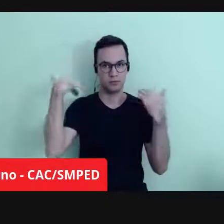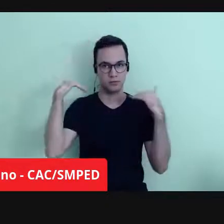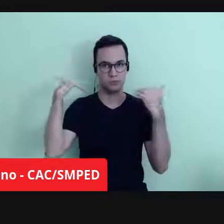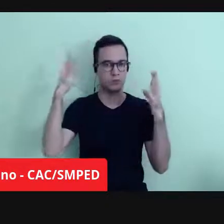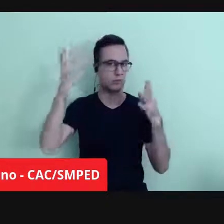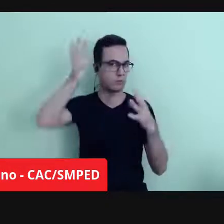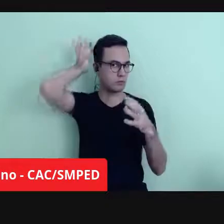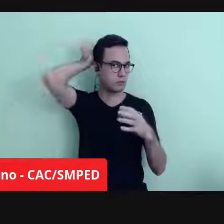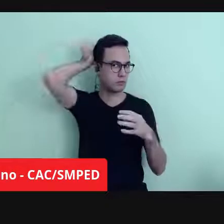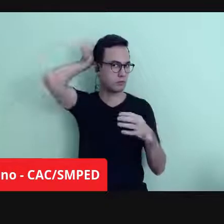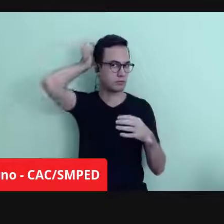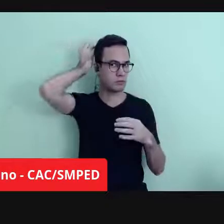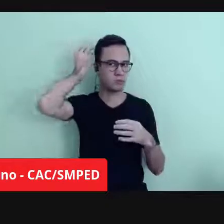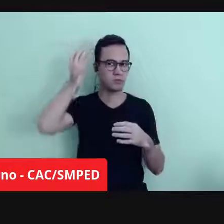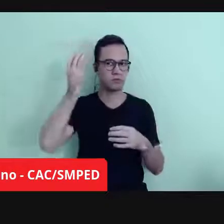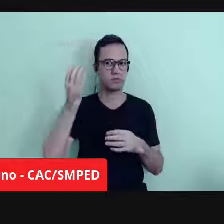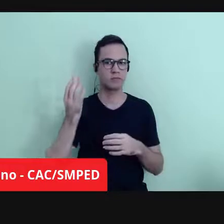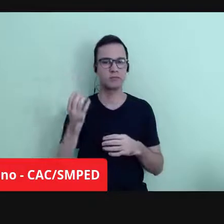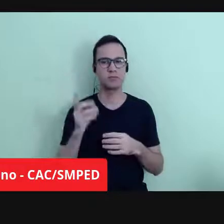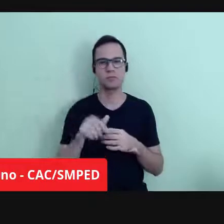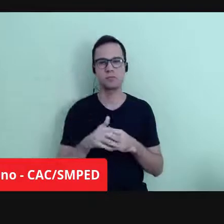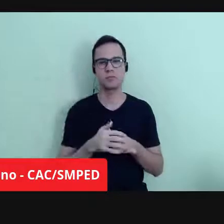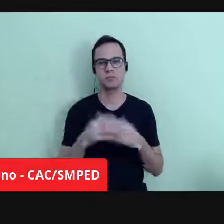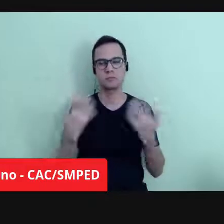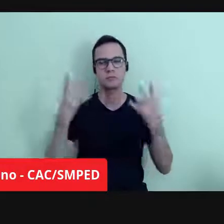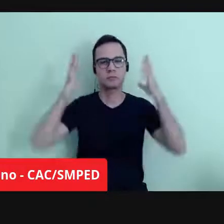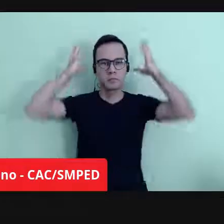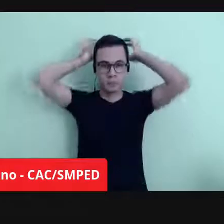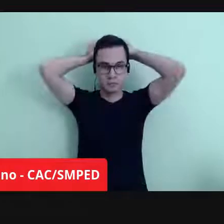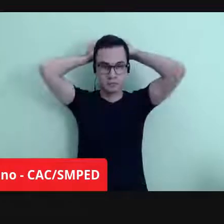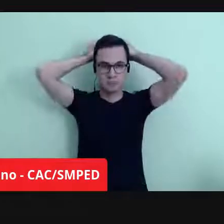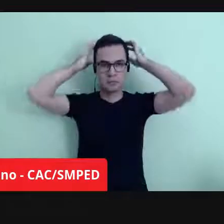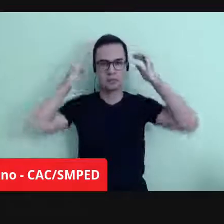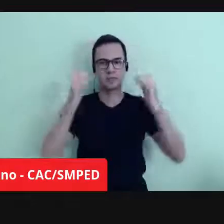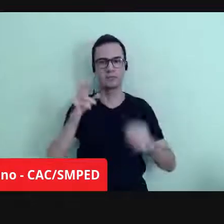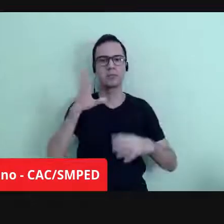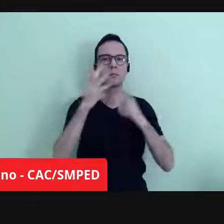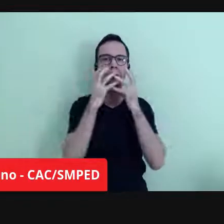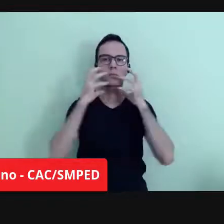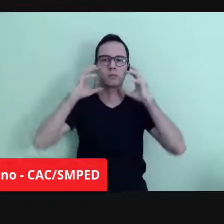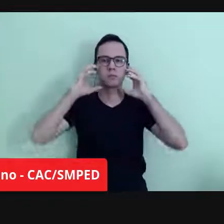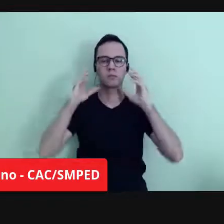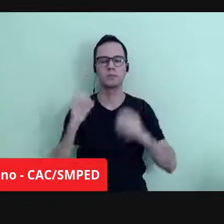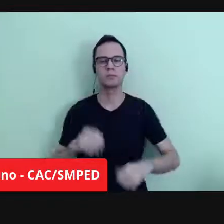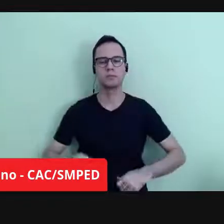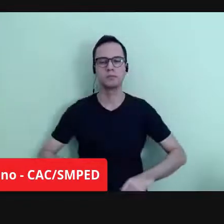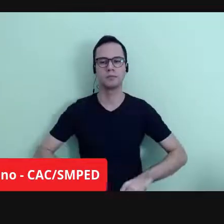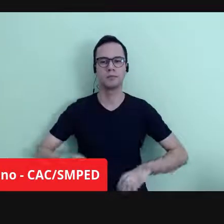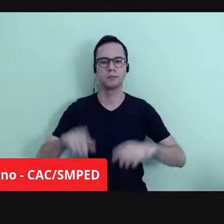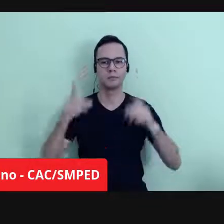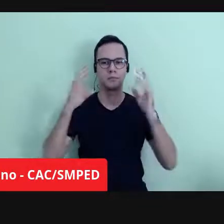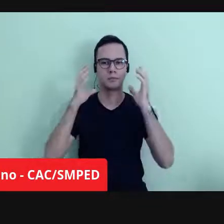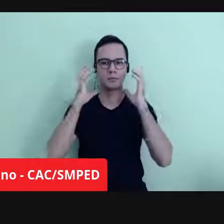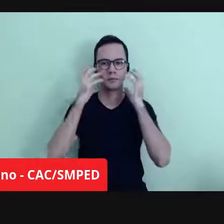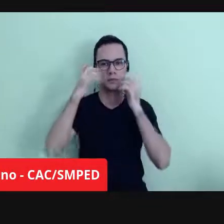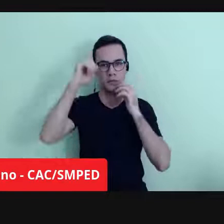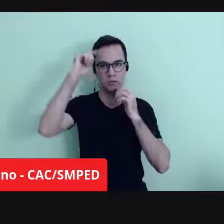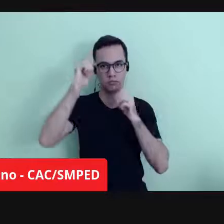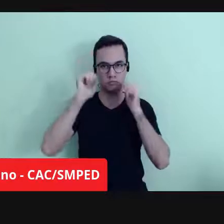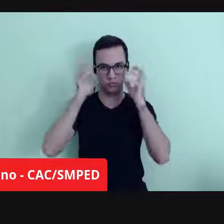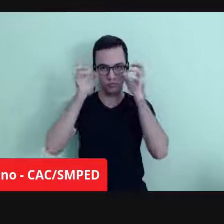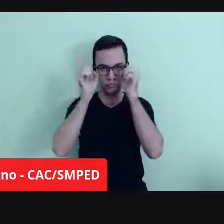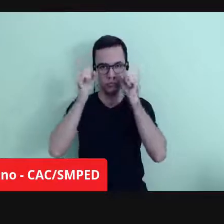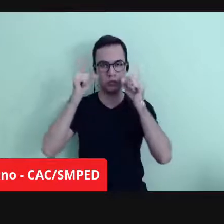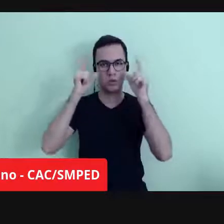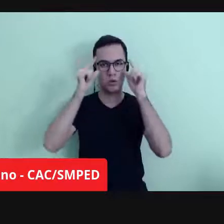presos, né? Que ele está sem muito controle, então prendi. Uso uma barba, cabelo e barba são escuros, também uso